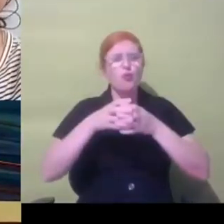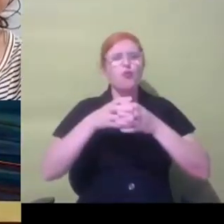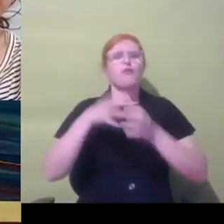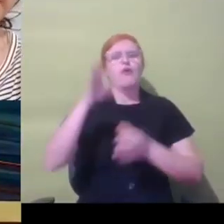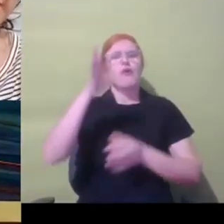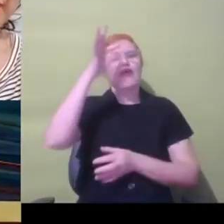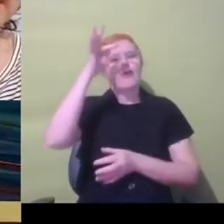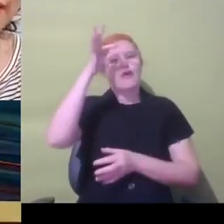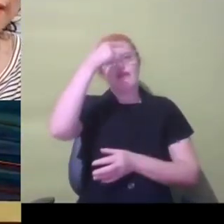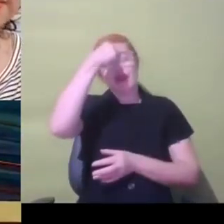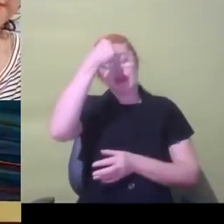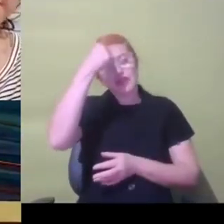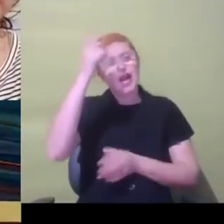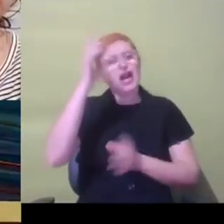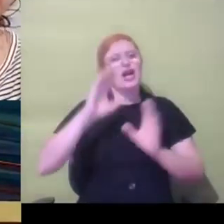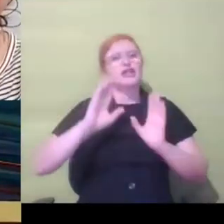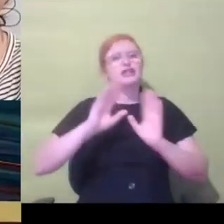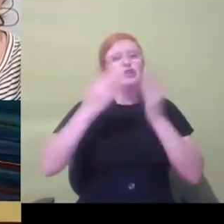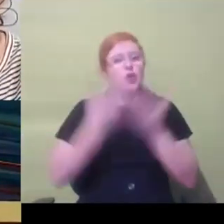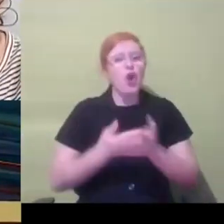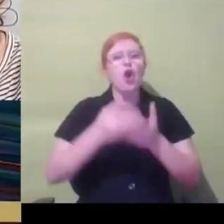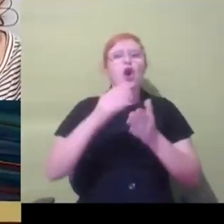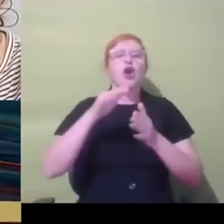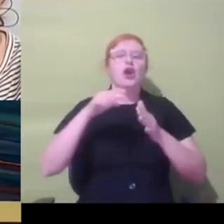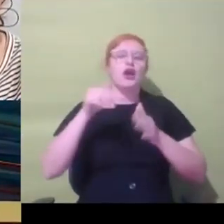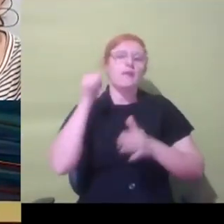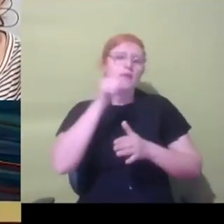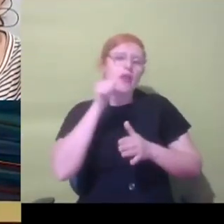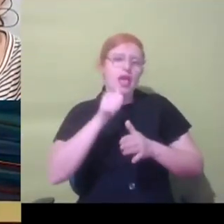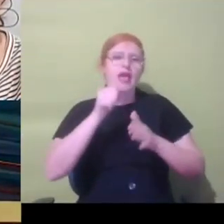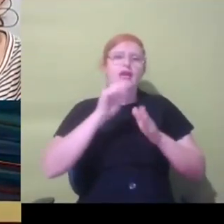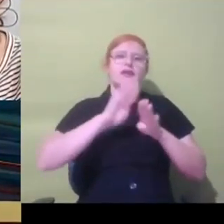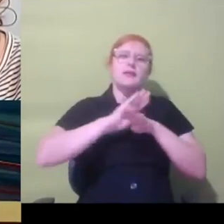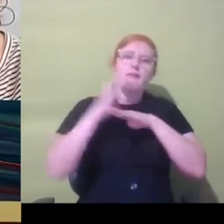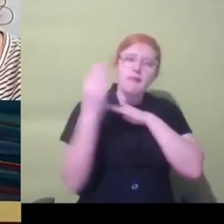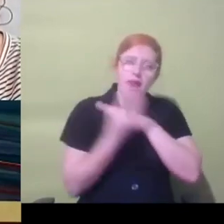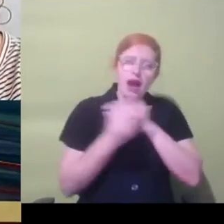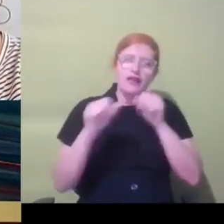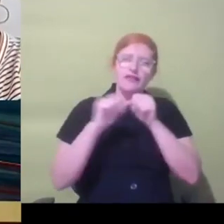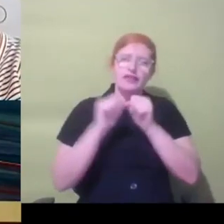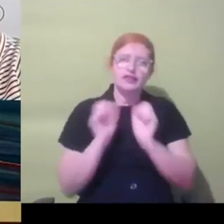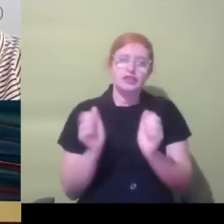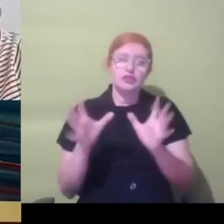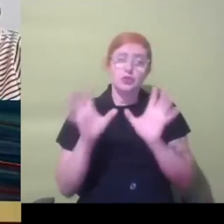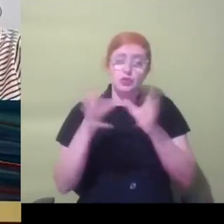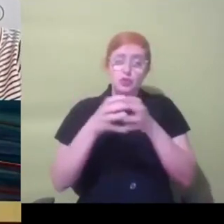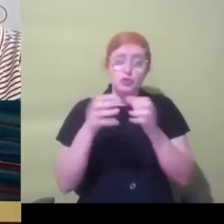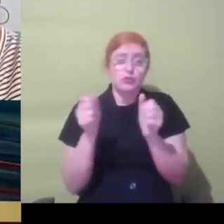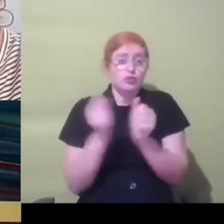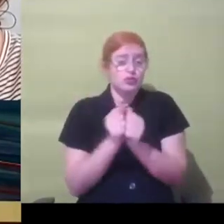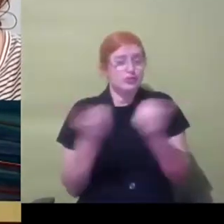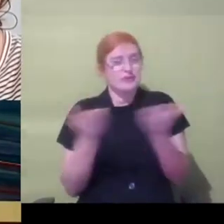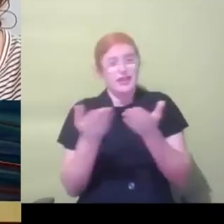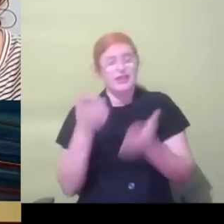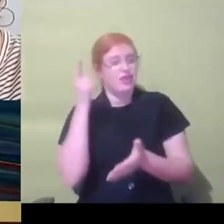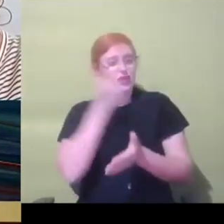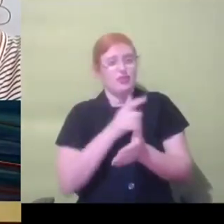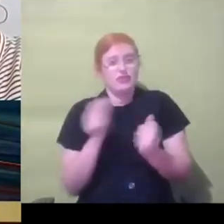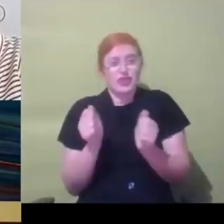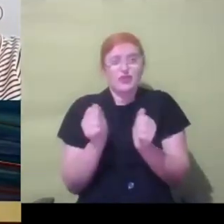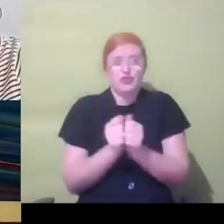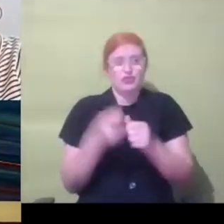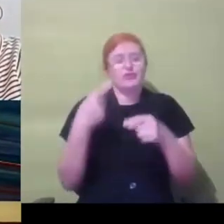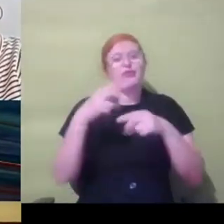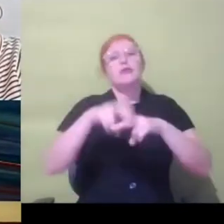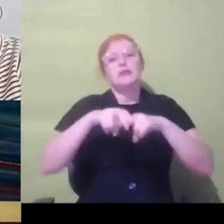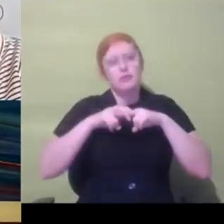de escola, ou mulheres do bairro que costumavam fazer outras atividades juntas e que nesse momento não estão conseguindo se reunir por